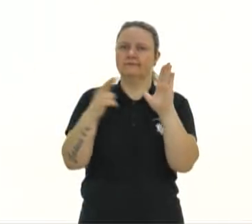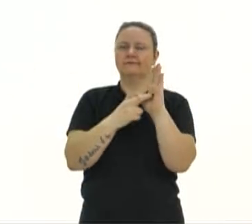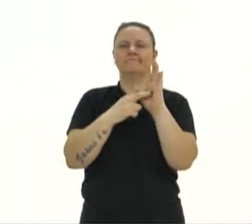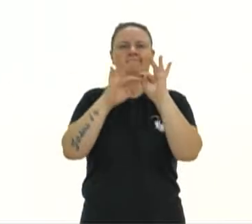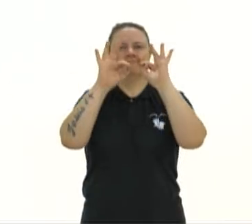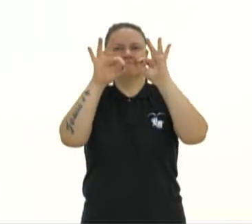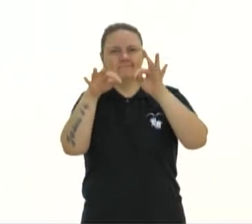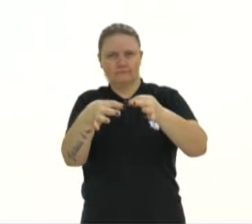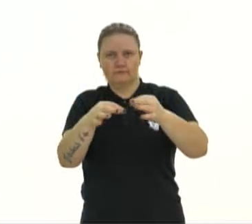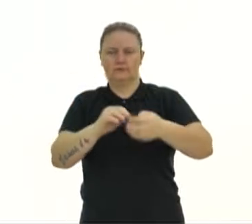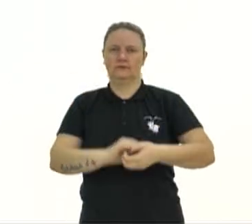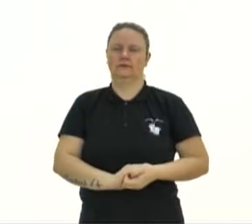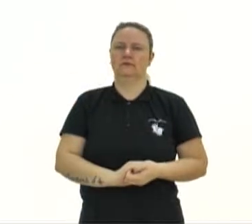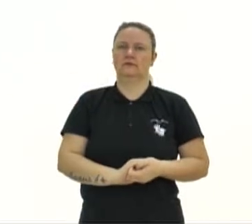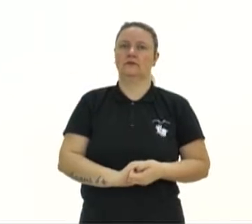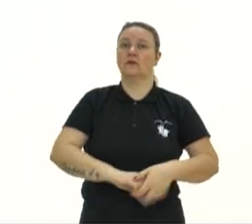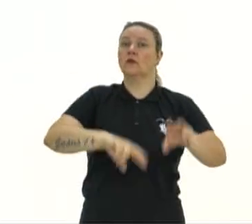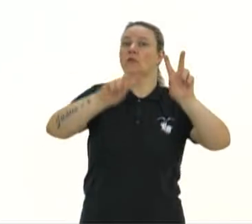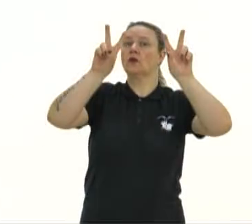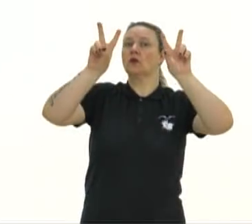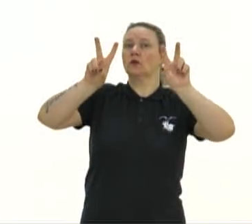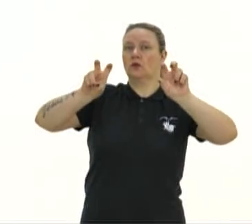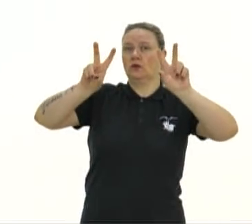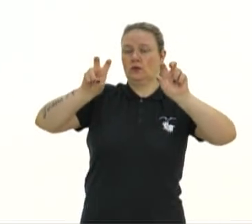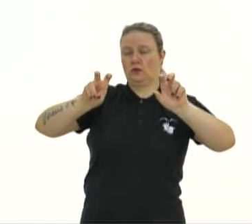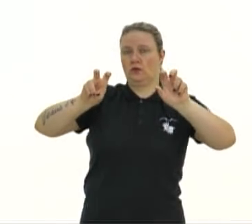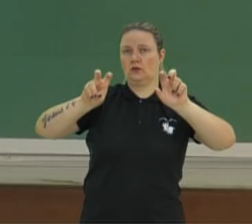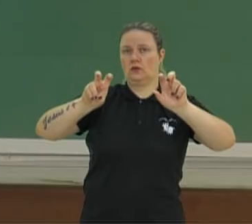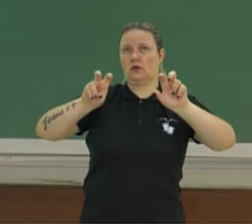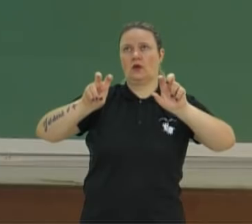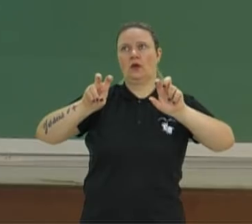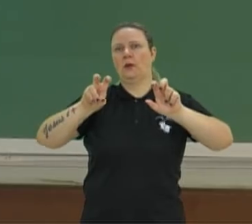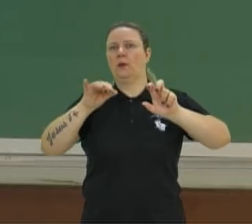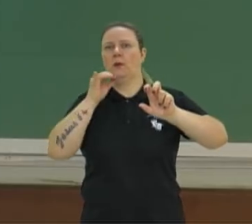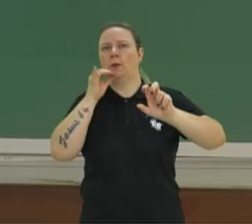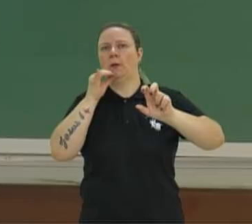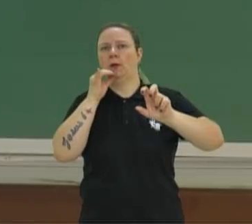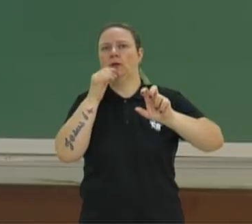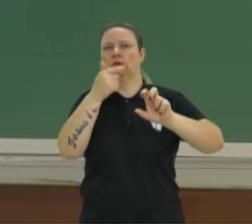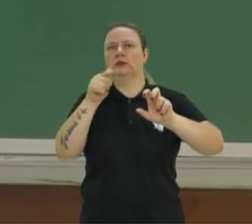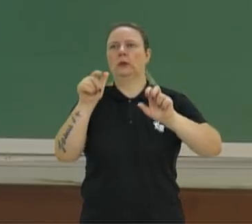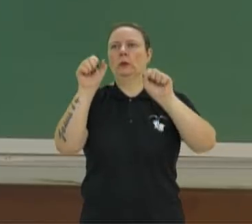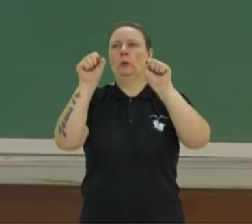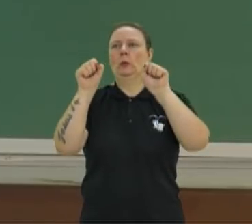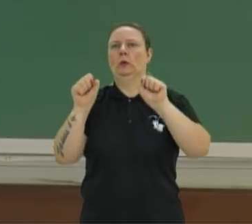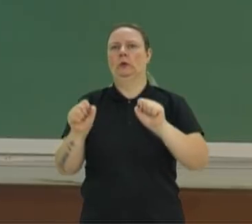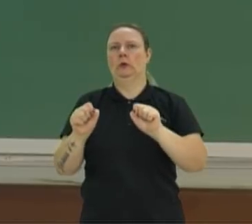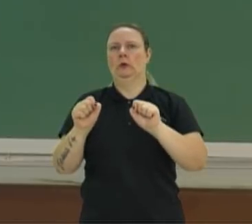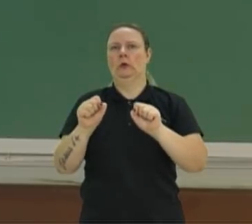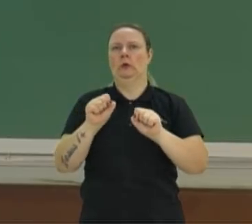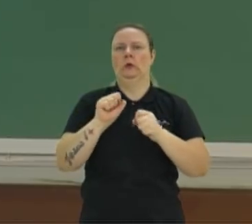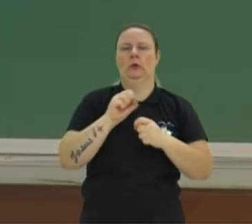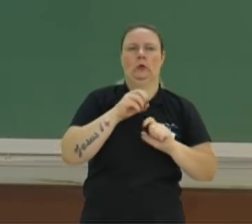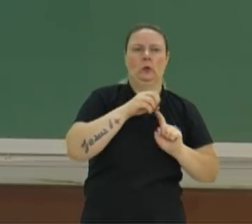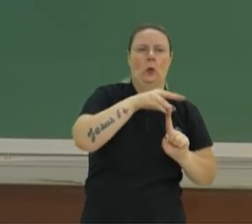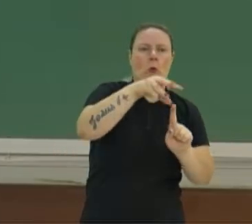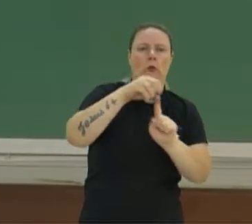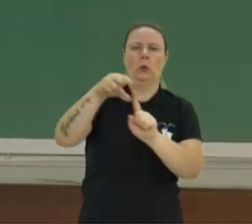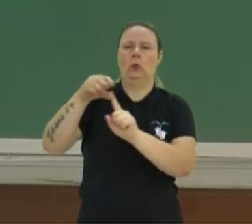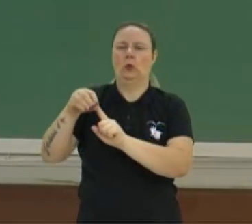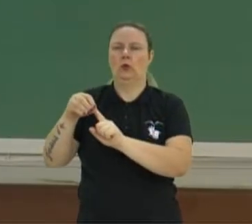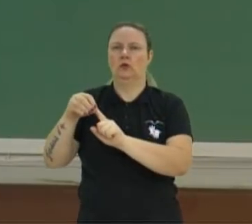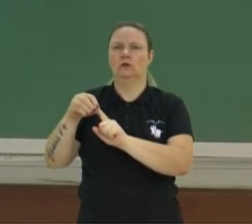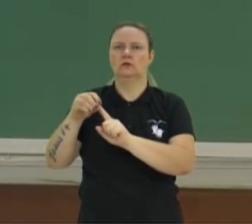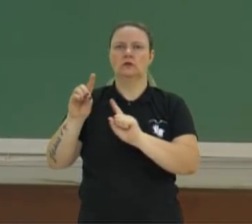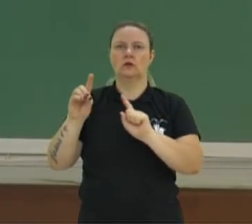O título, ele não tem o poder, né, de trazer todas as informações da notícia, porque isso